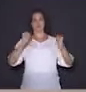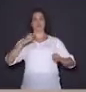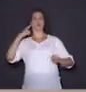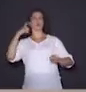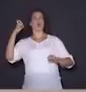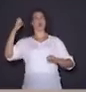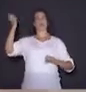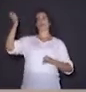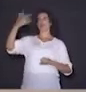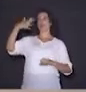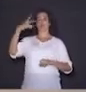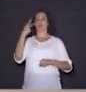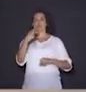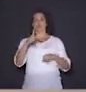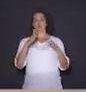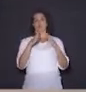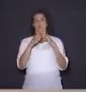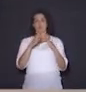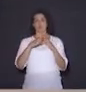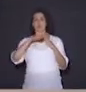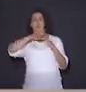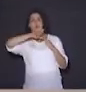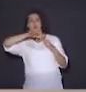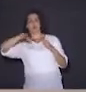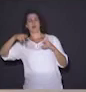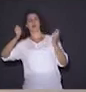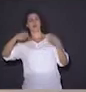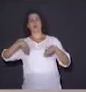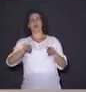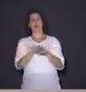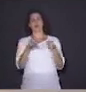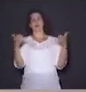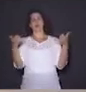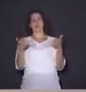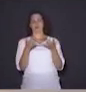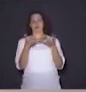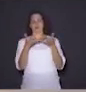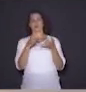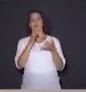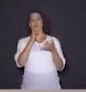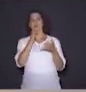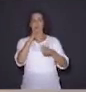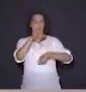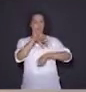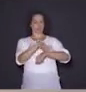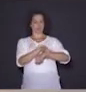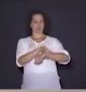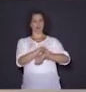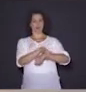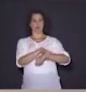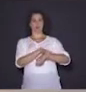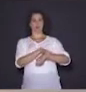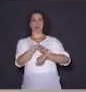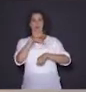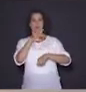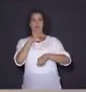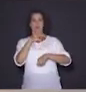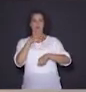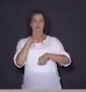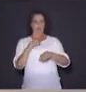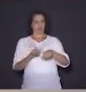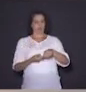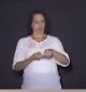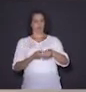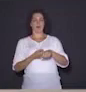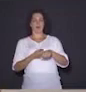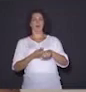da sua casa entre outras tantas coisas estarão conectadas à internet por exemplo uma pulseira que você use com os seus sinais vitais uma